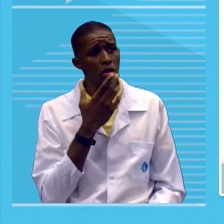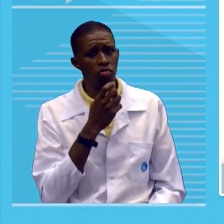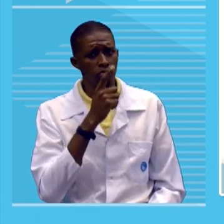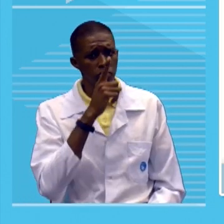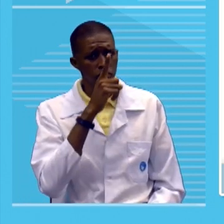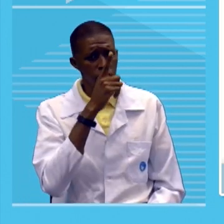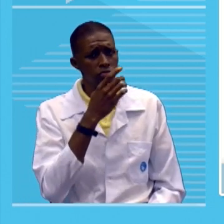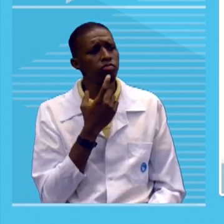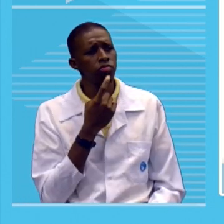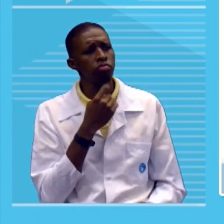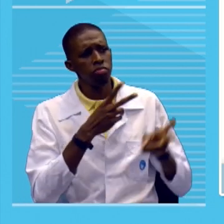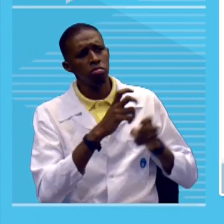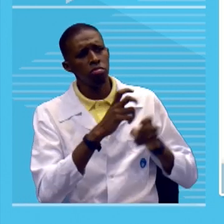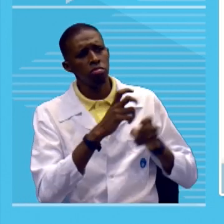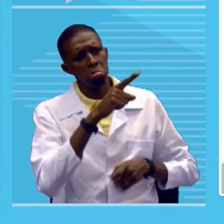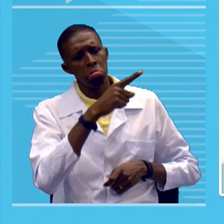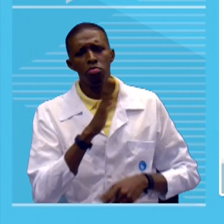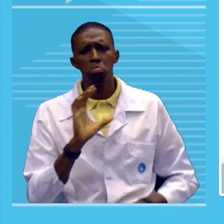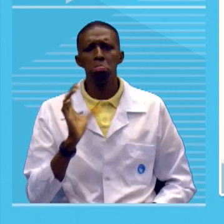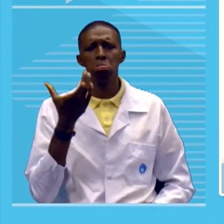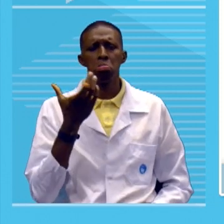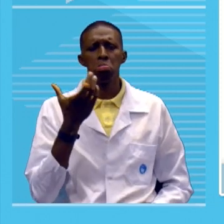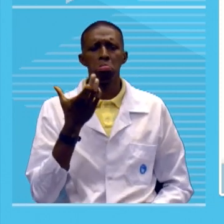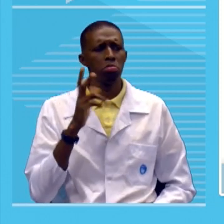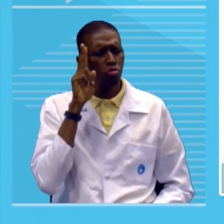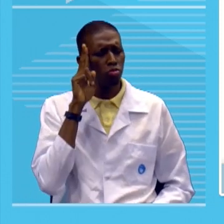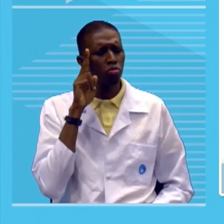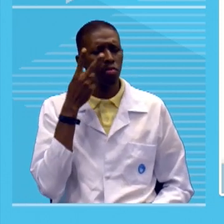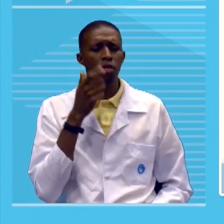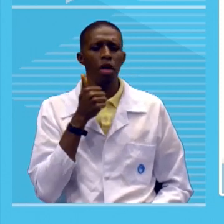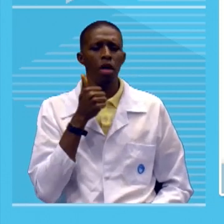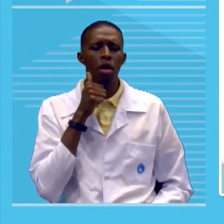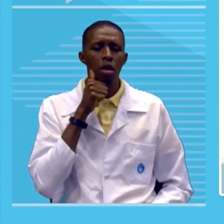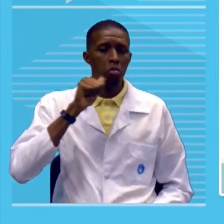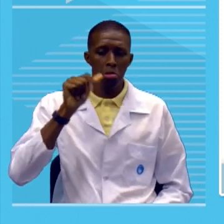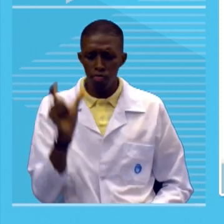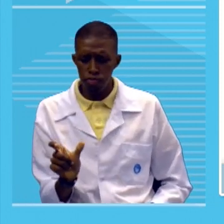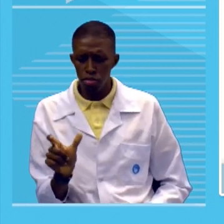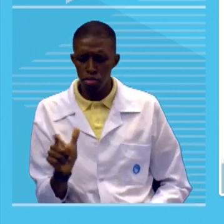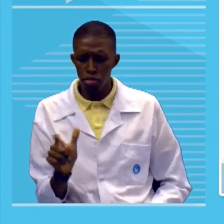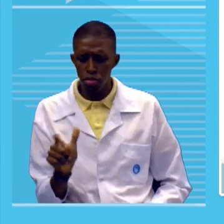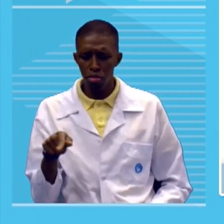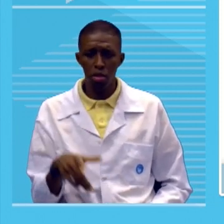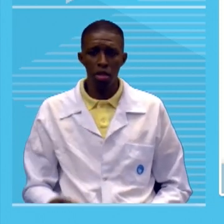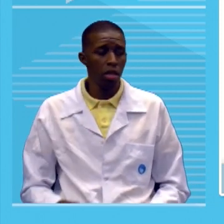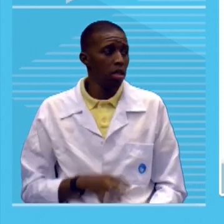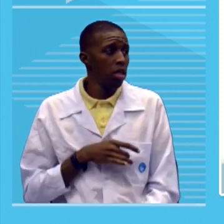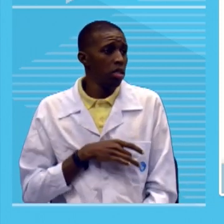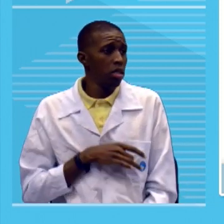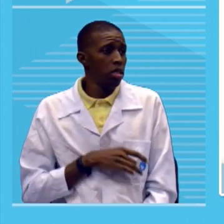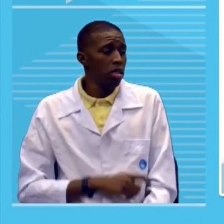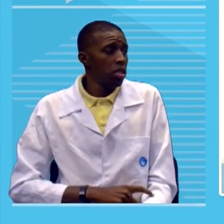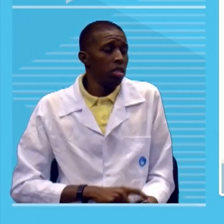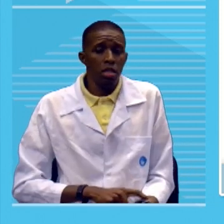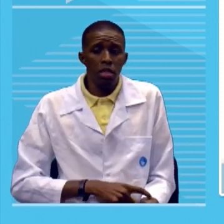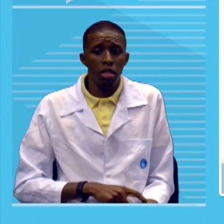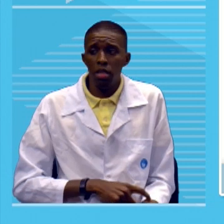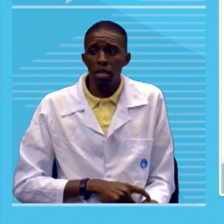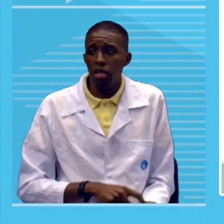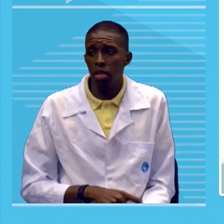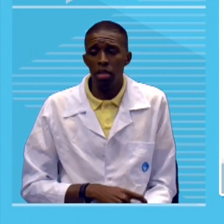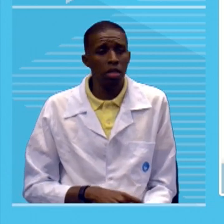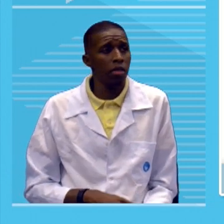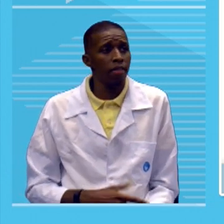reunião. E a mulher nervosa saiu da reunião? Hein? Já tem até a resposta aí mais